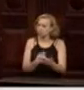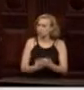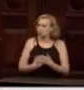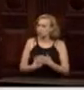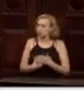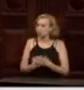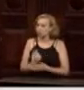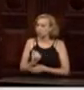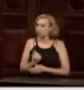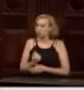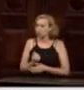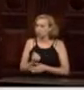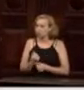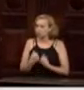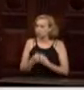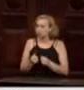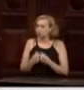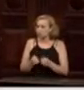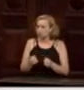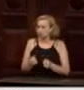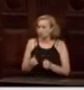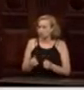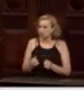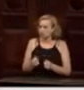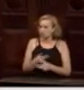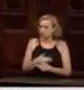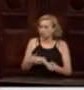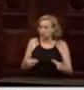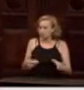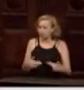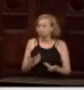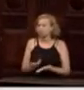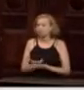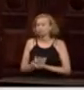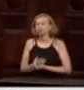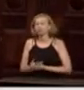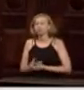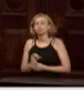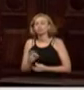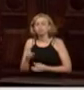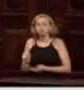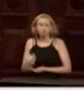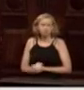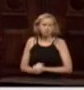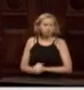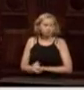da passagem, como nas condições de operação das empresas.